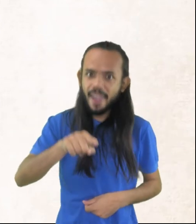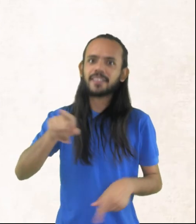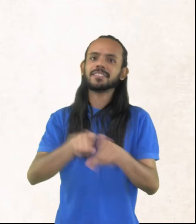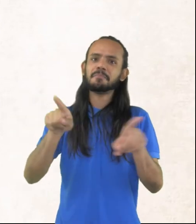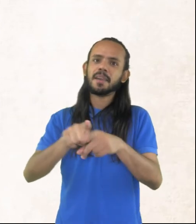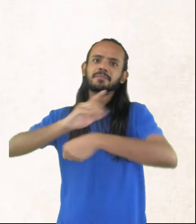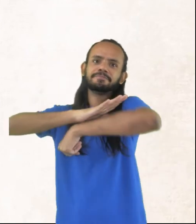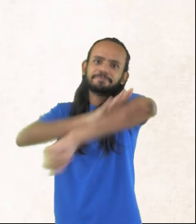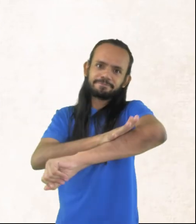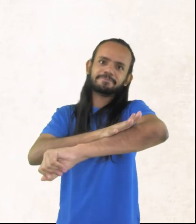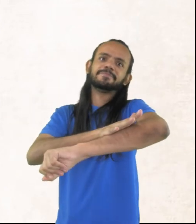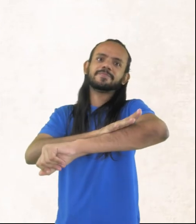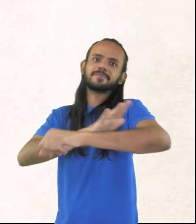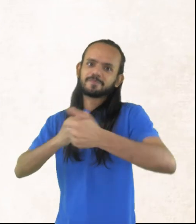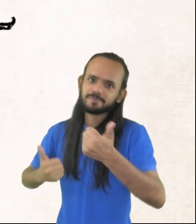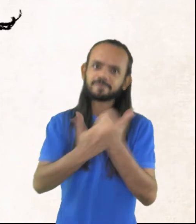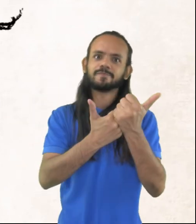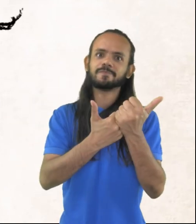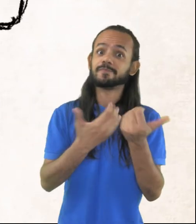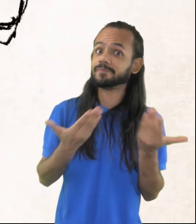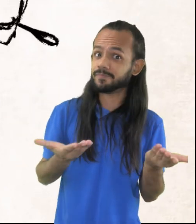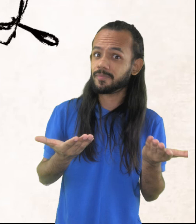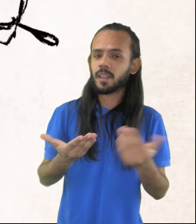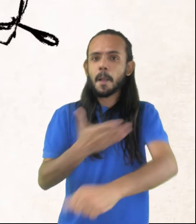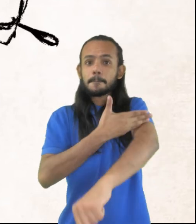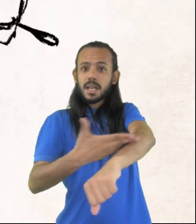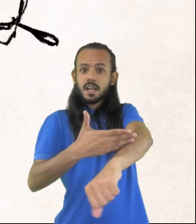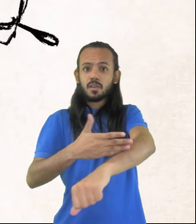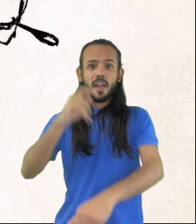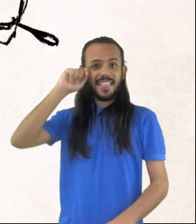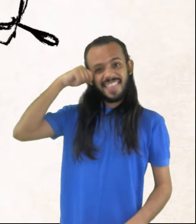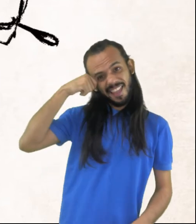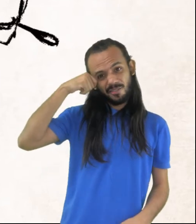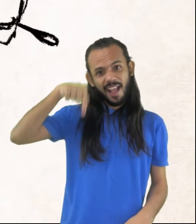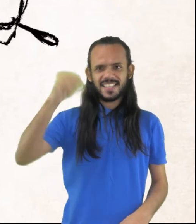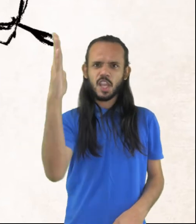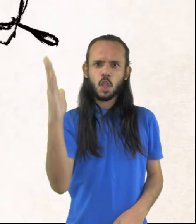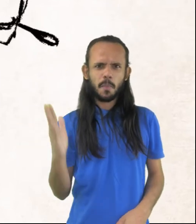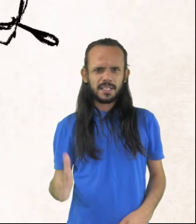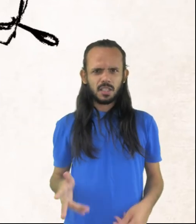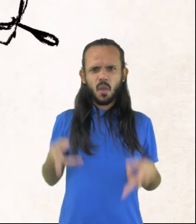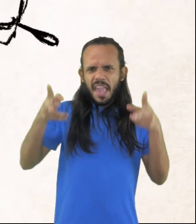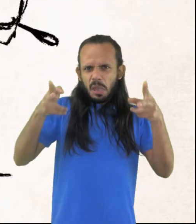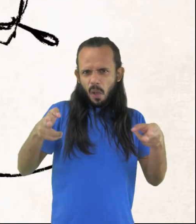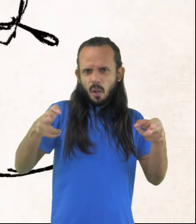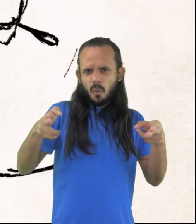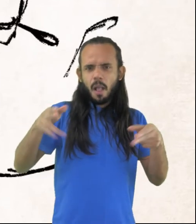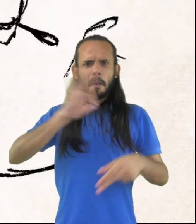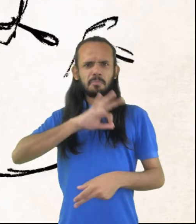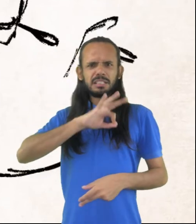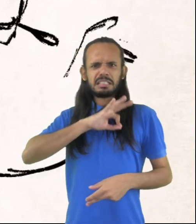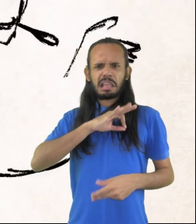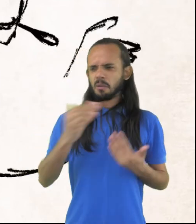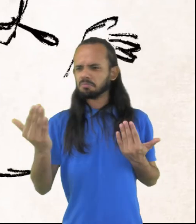próprio racismo e que contribui para sua manutenção. Brancos e negros no Brasil não têm a mesma chance de serem abordados